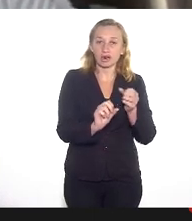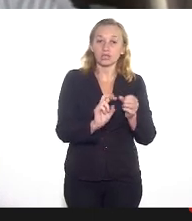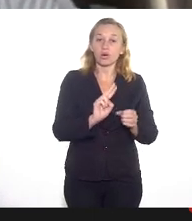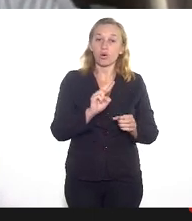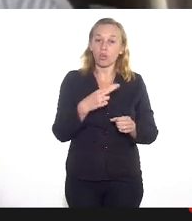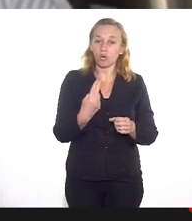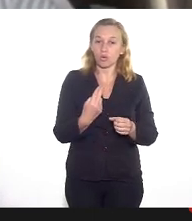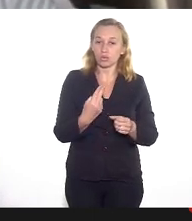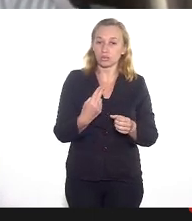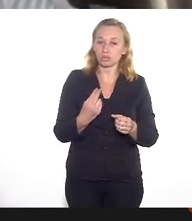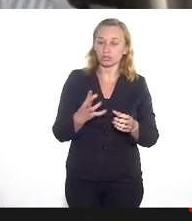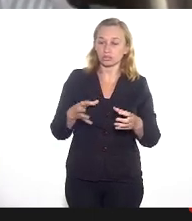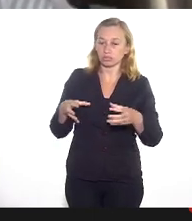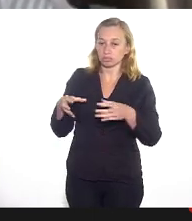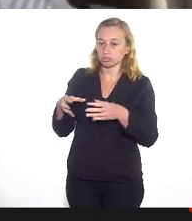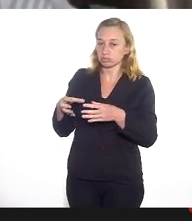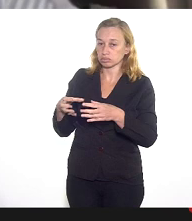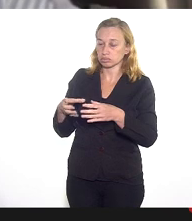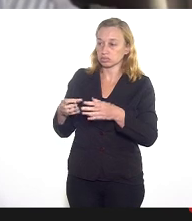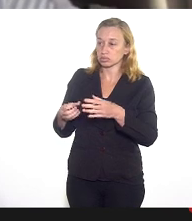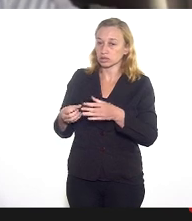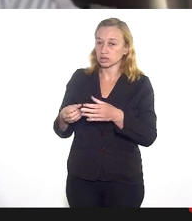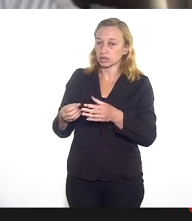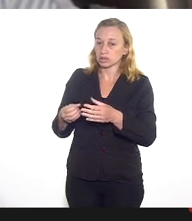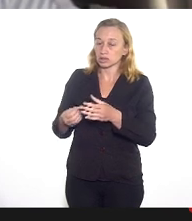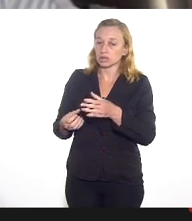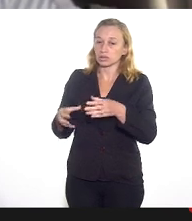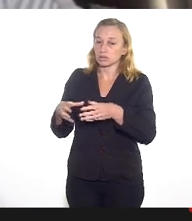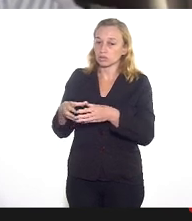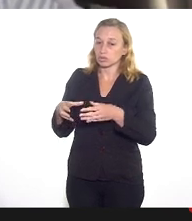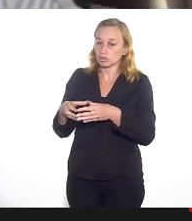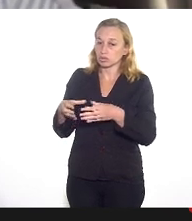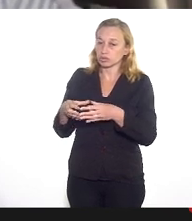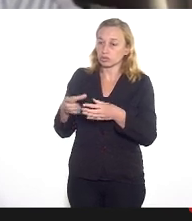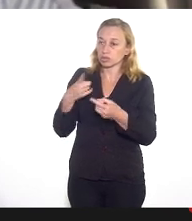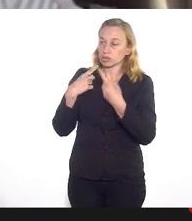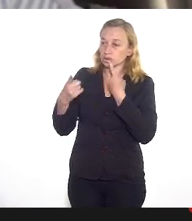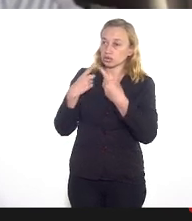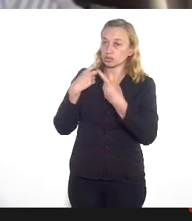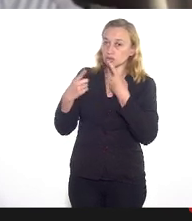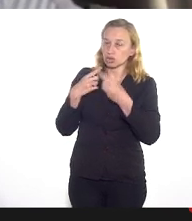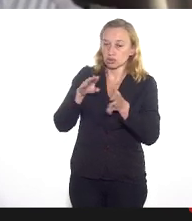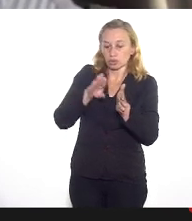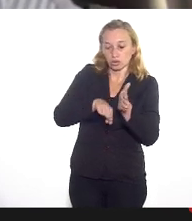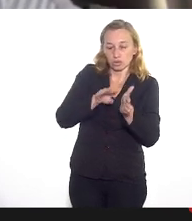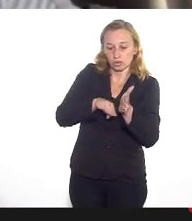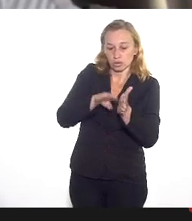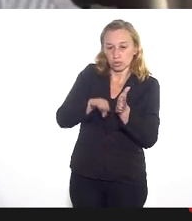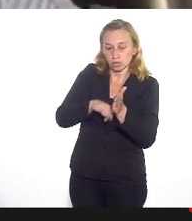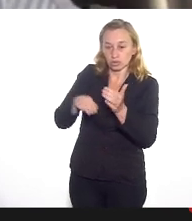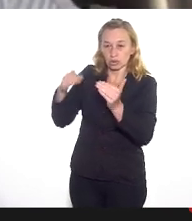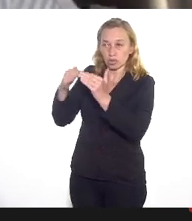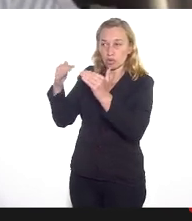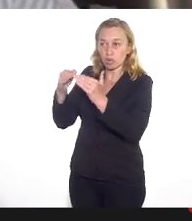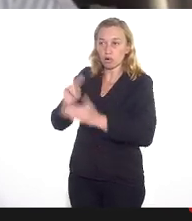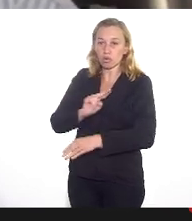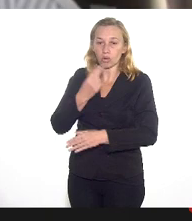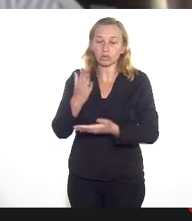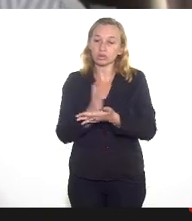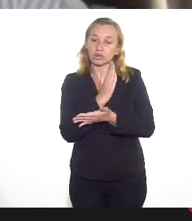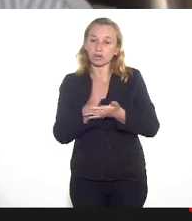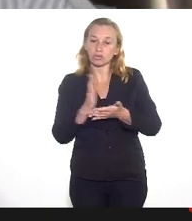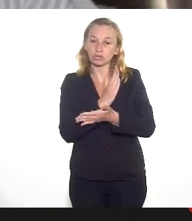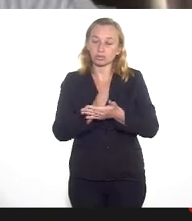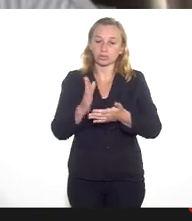auditoria sobre esses gastos que são deduzidos, se elas concordam com os gastos ou se em algum